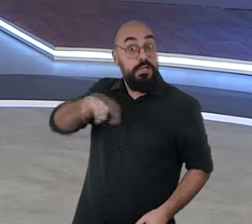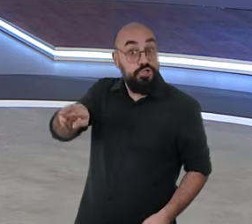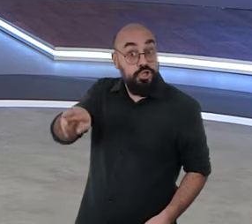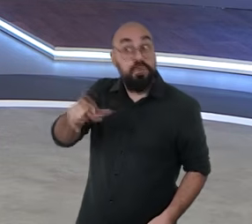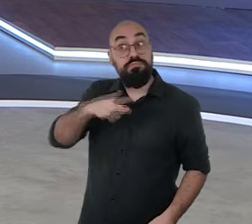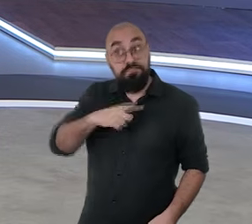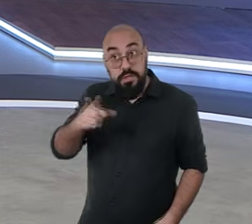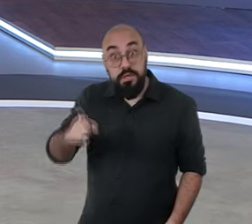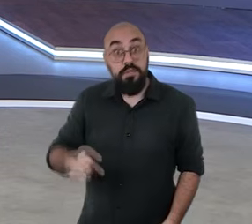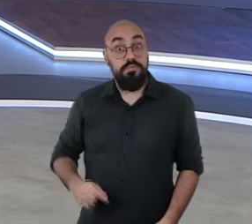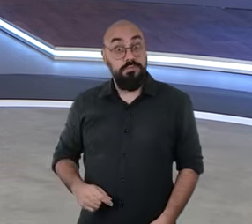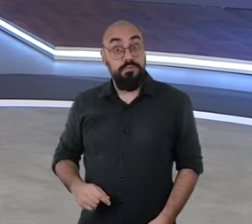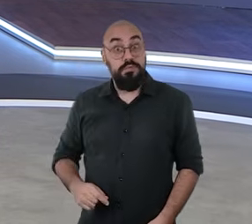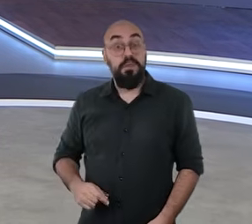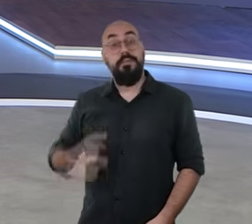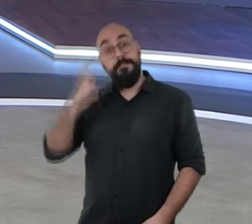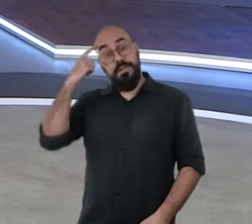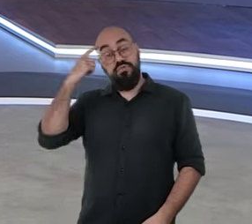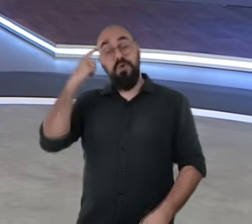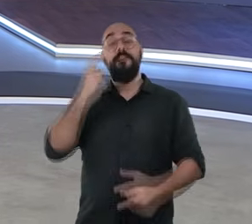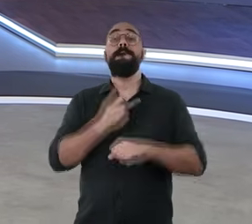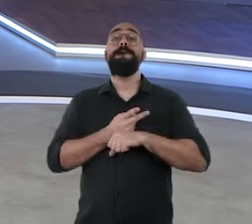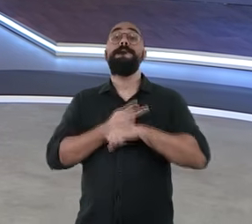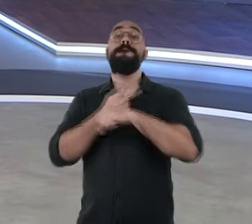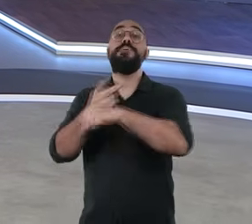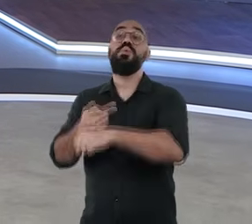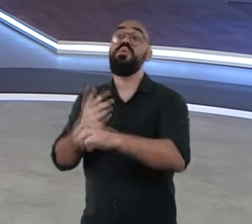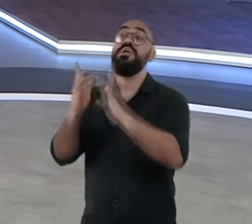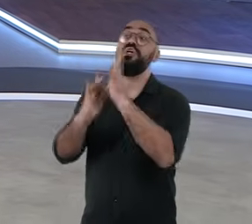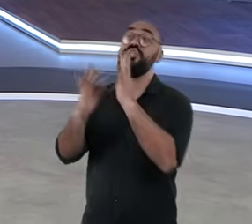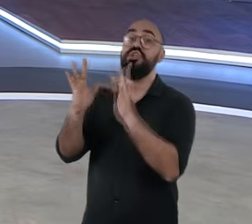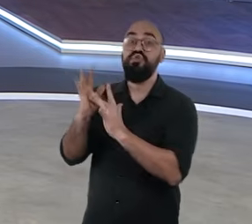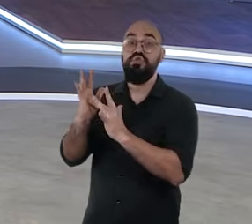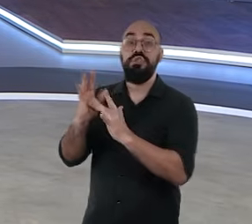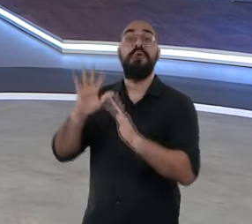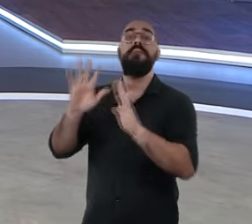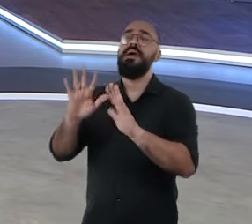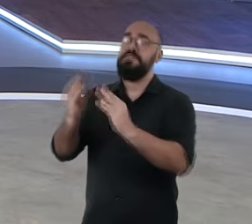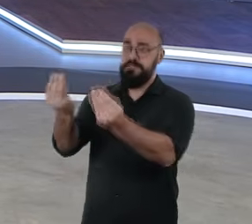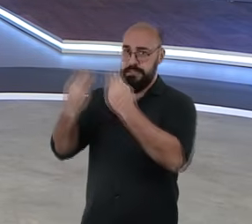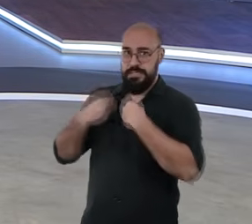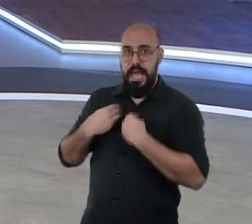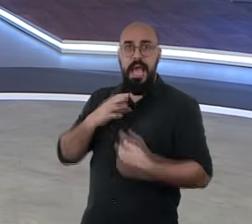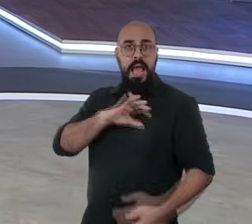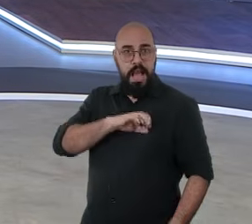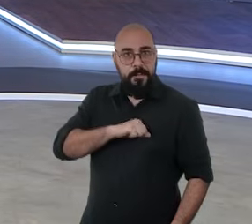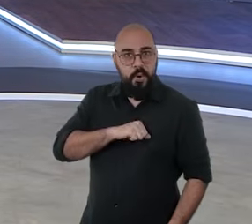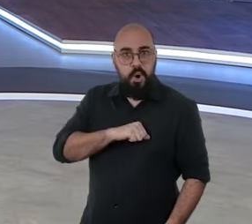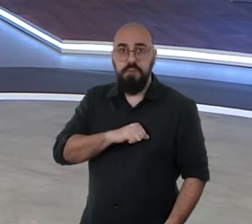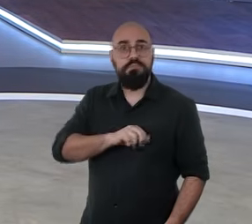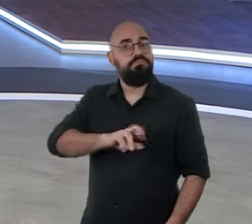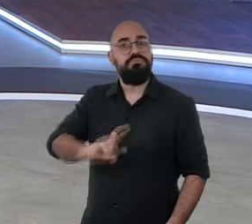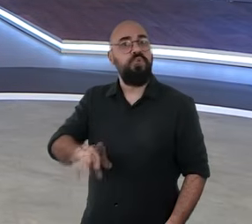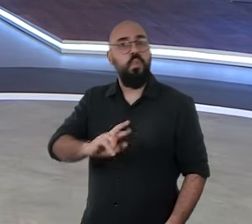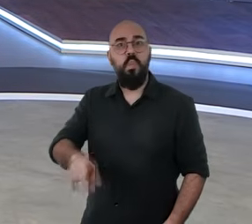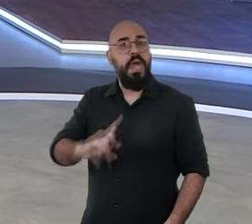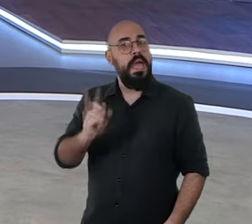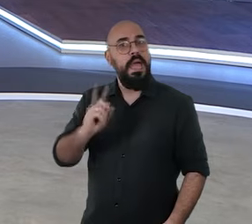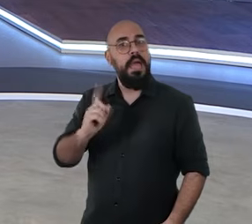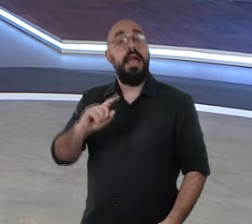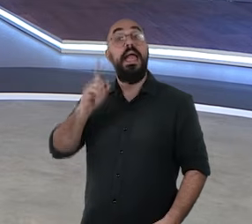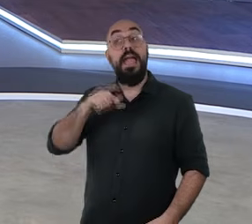isso? Que tem muita gente procurando Jesus, não pelo amor, mas procura Jesus pelo